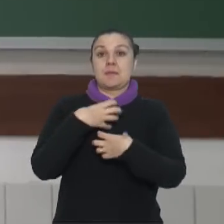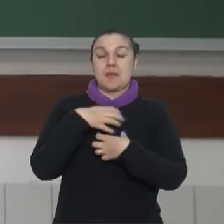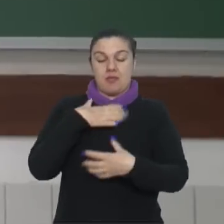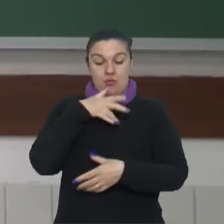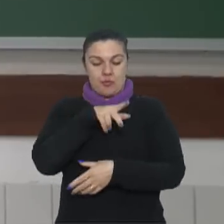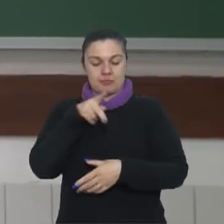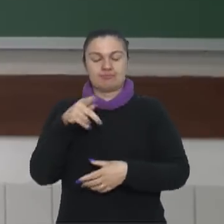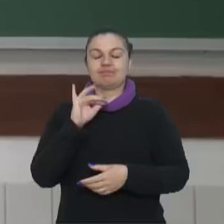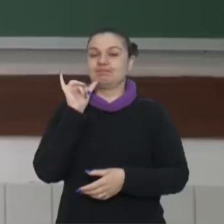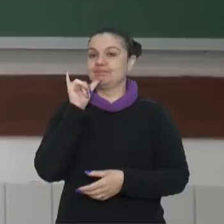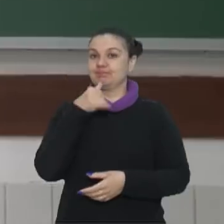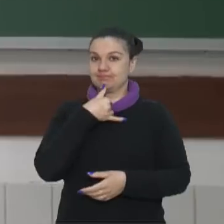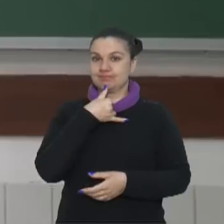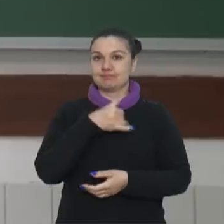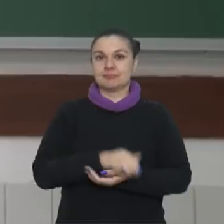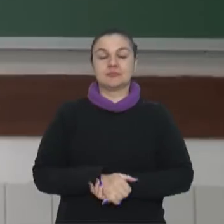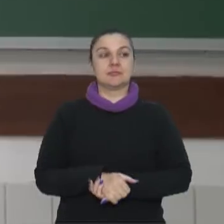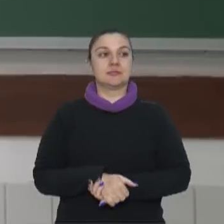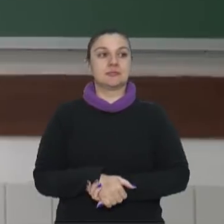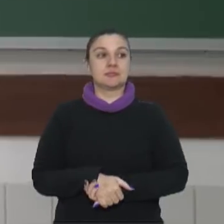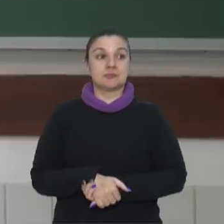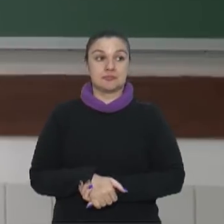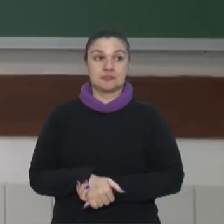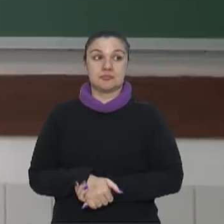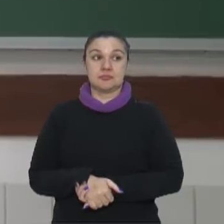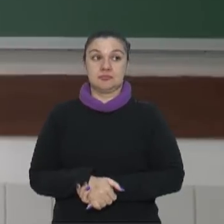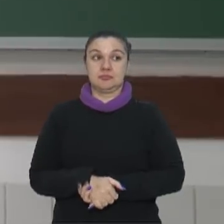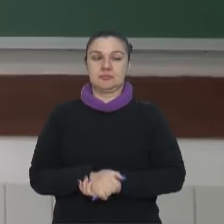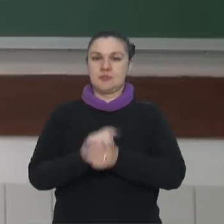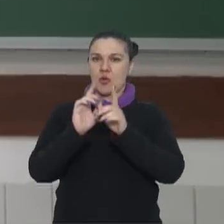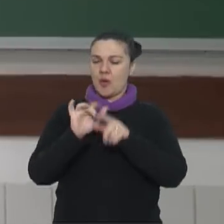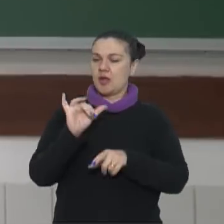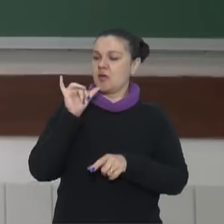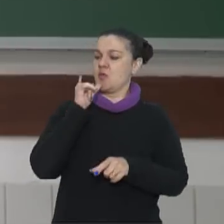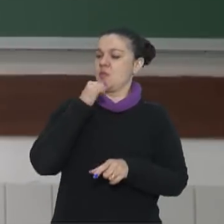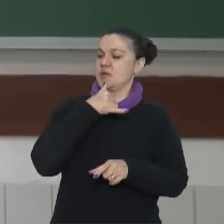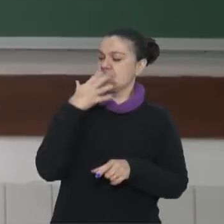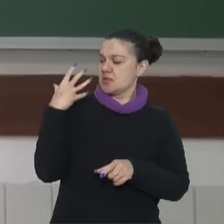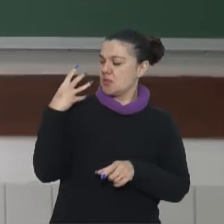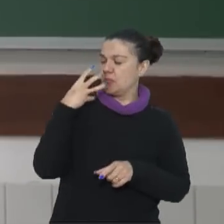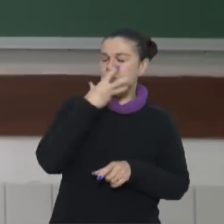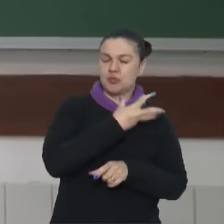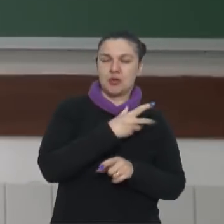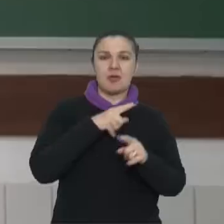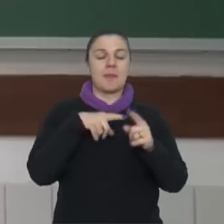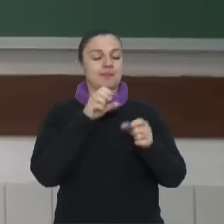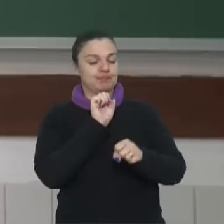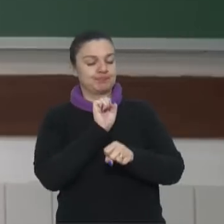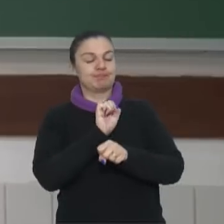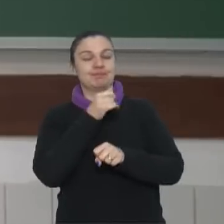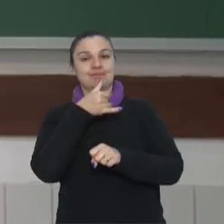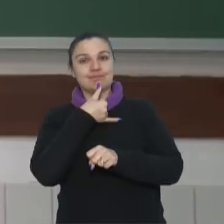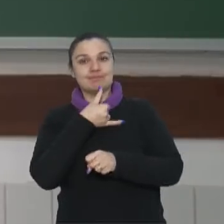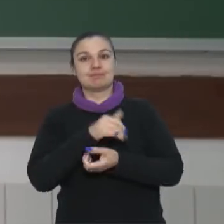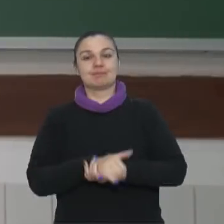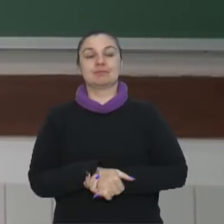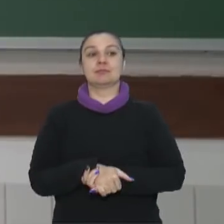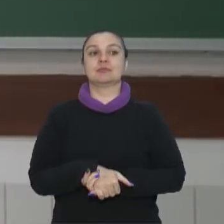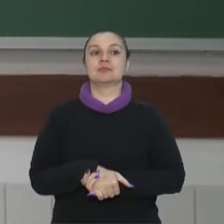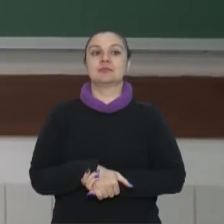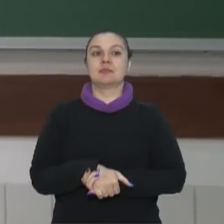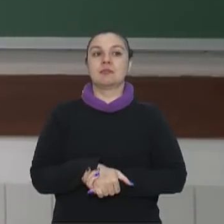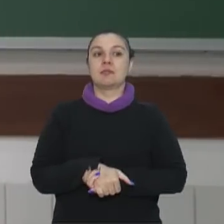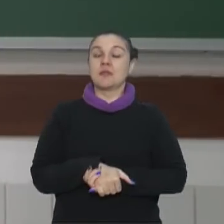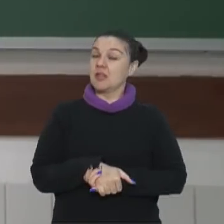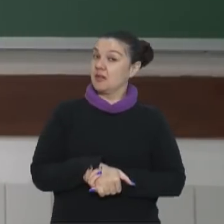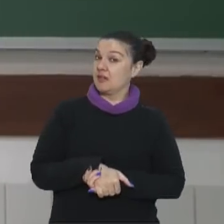parece-me triste, né? Então numa tristeza bela, numa tristeza bonita, mas tristeza no emocional aqui,